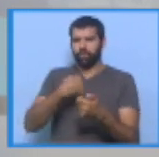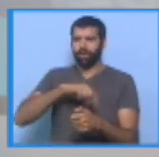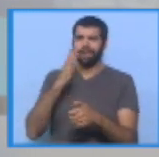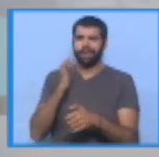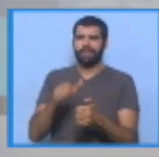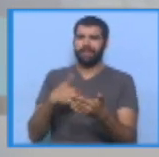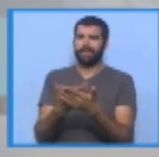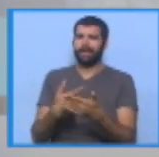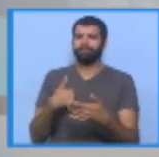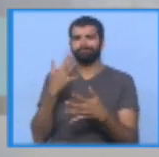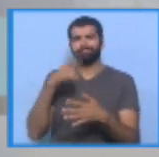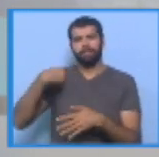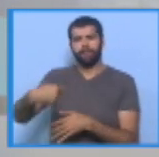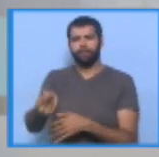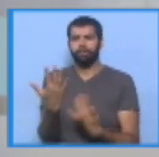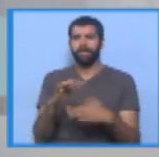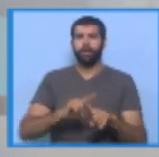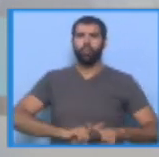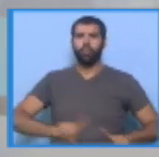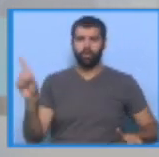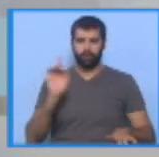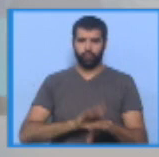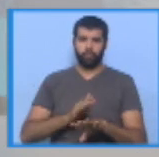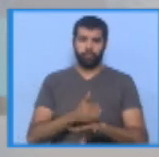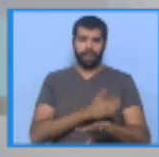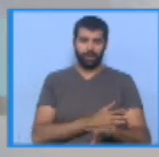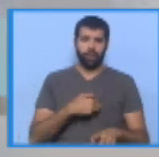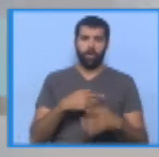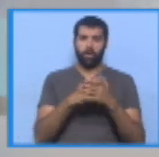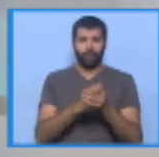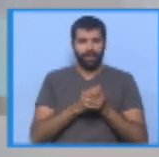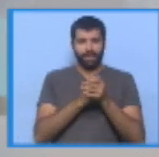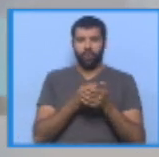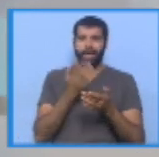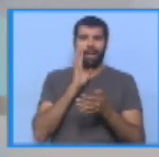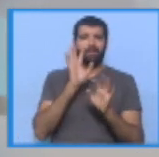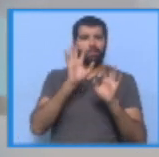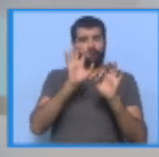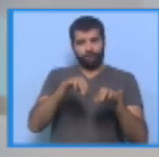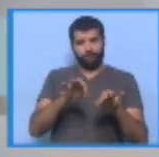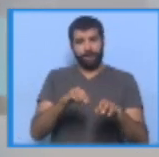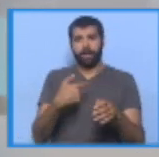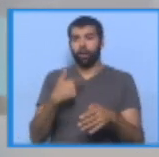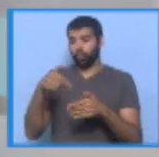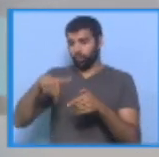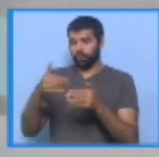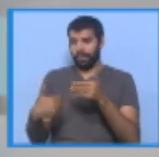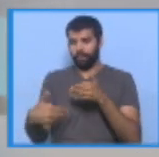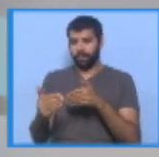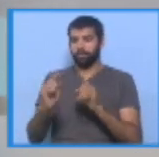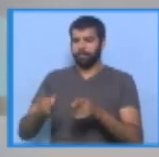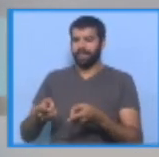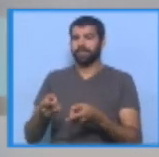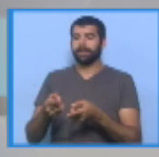uma diferença. É que nos outros dias a oração é ao fim da tarde, a partir de hoje